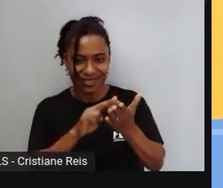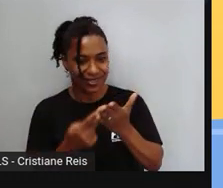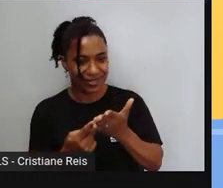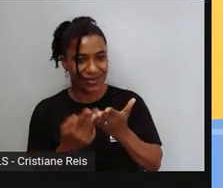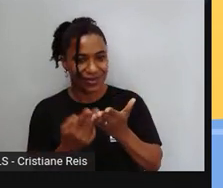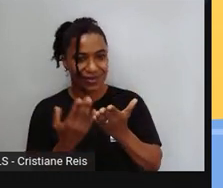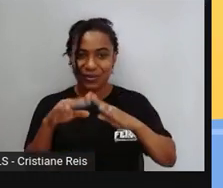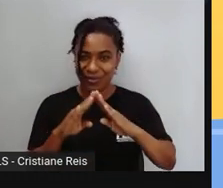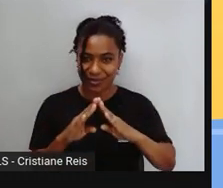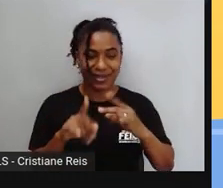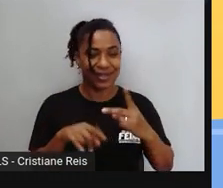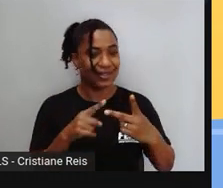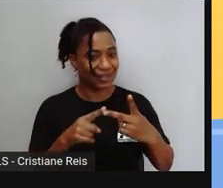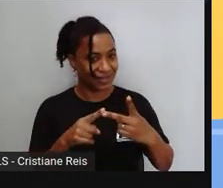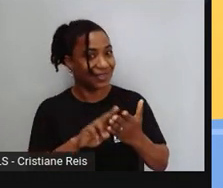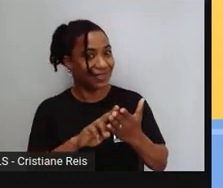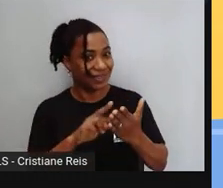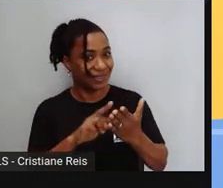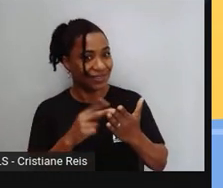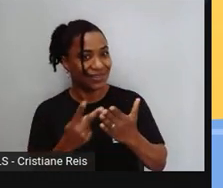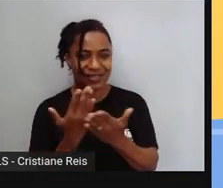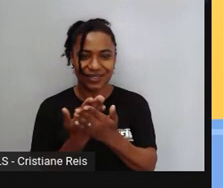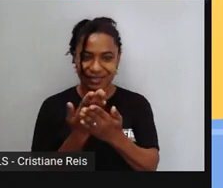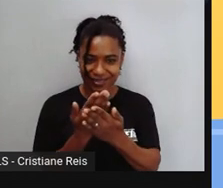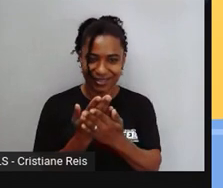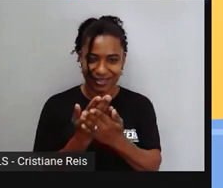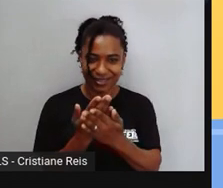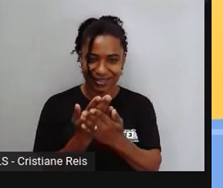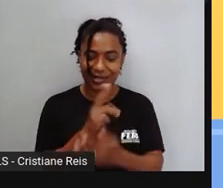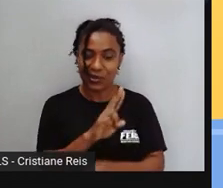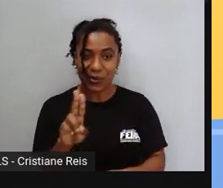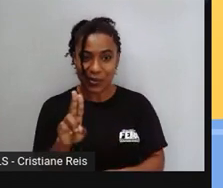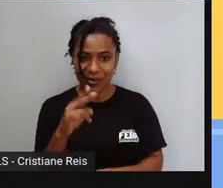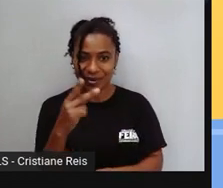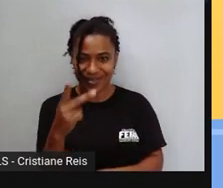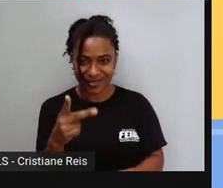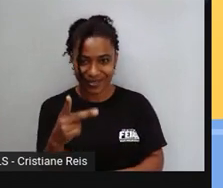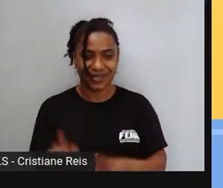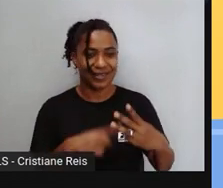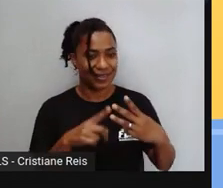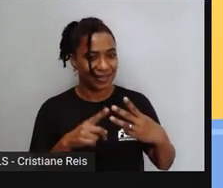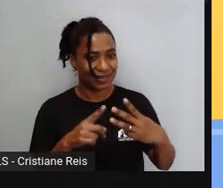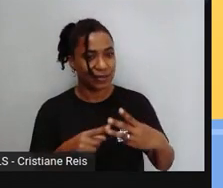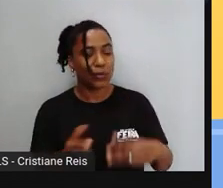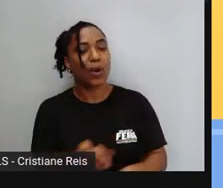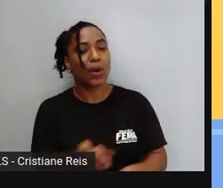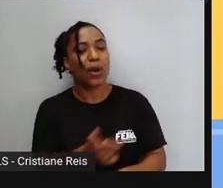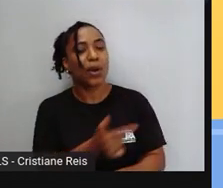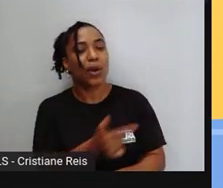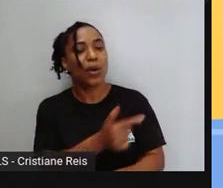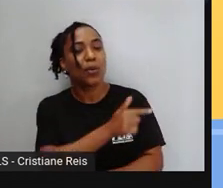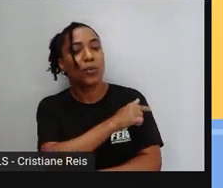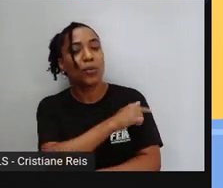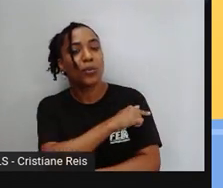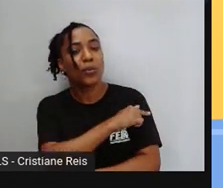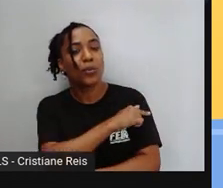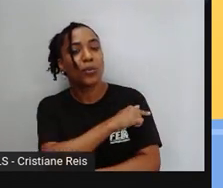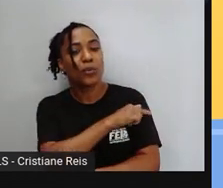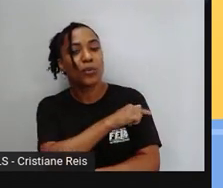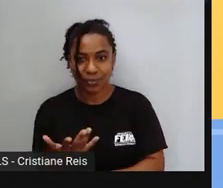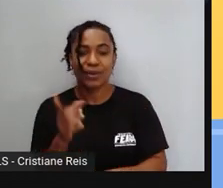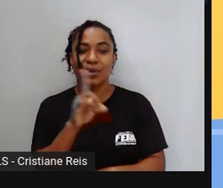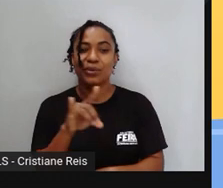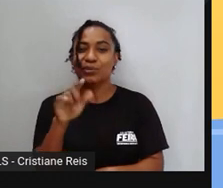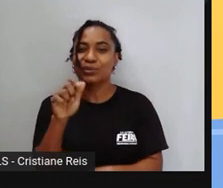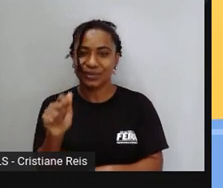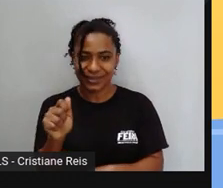estuda, student, o seu nome, grade, a série que você estuda, date, a data de nossa aula de